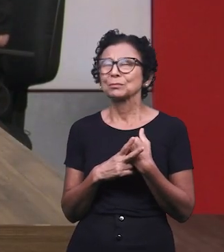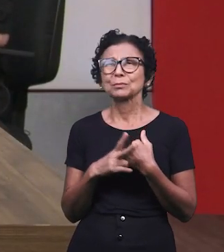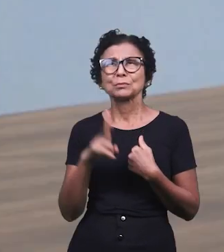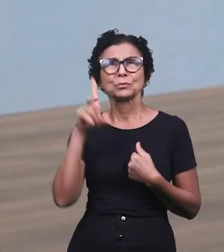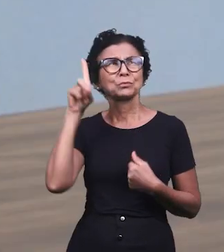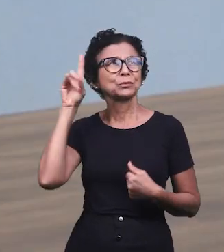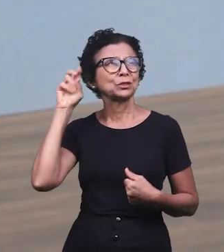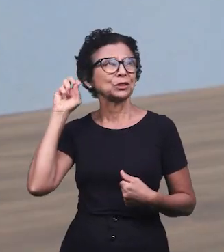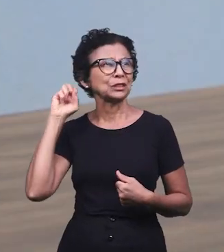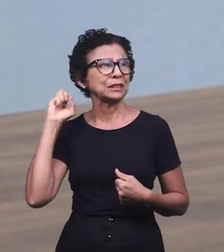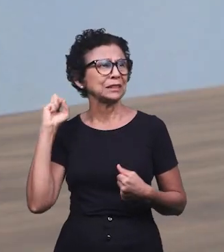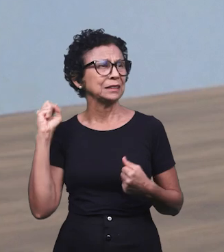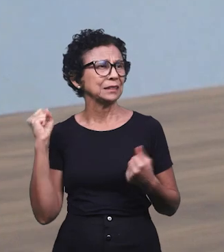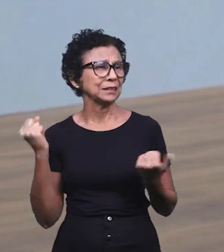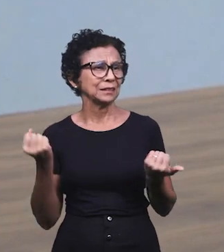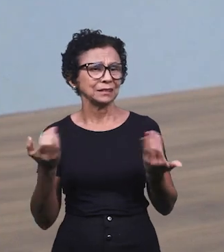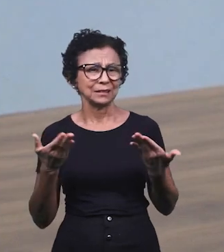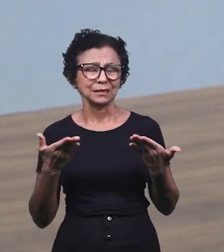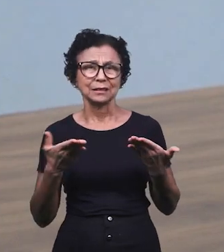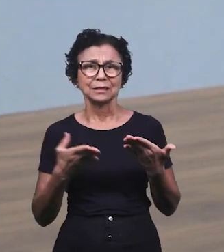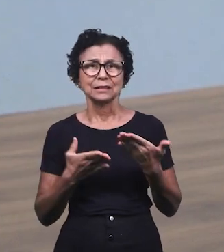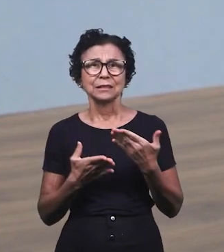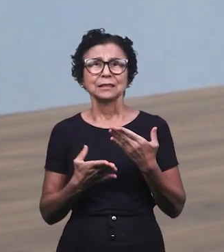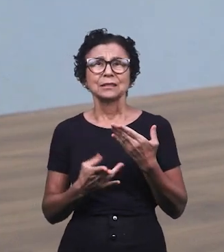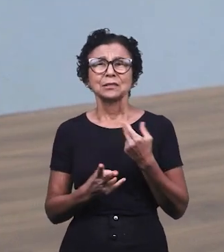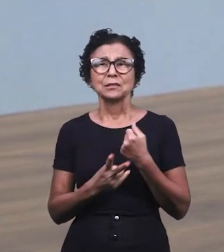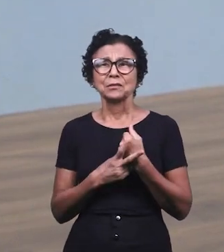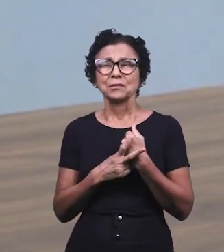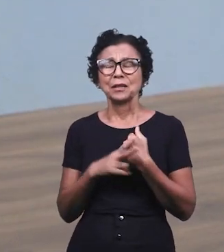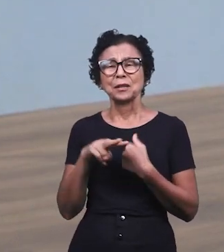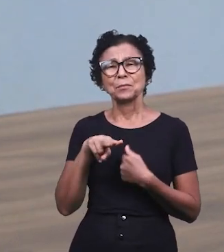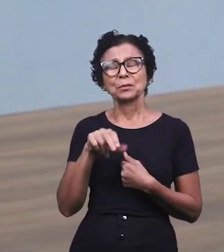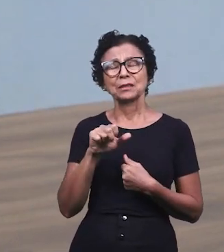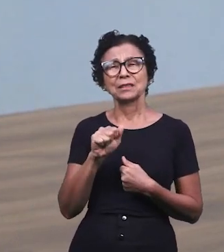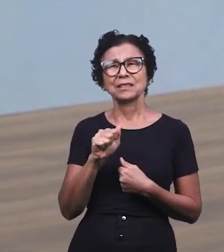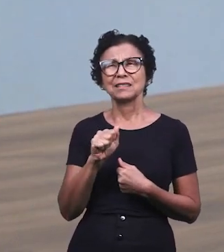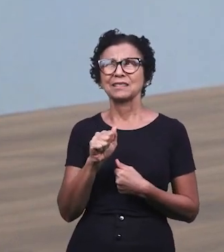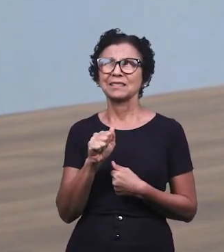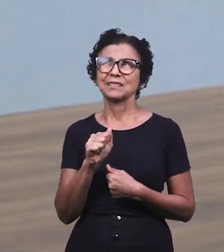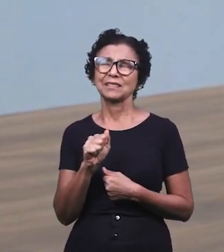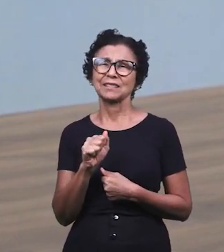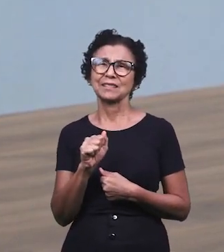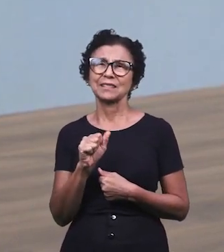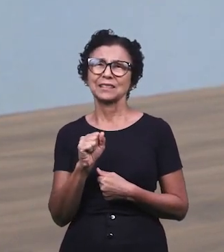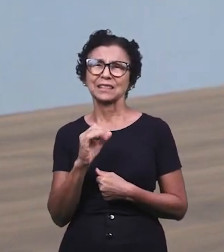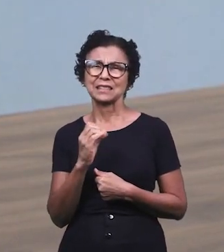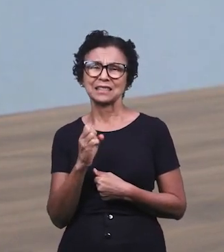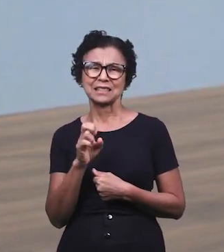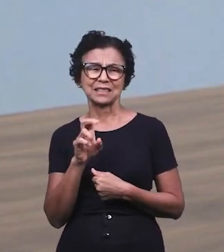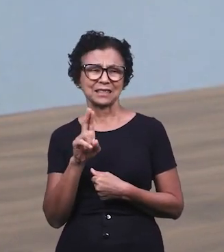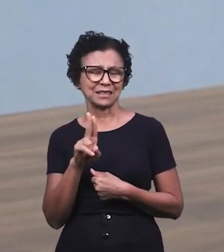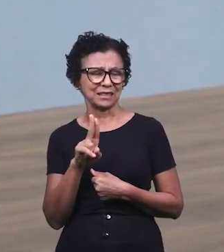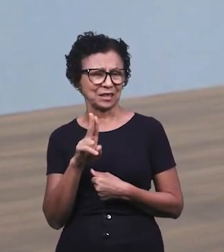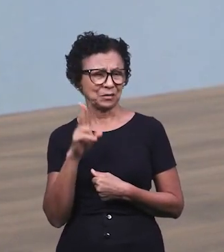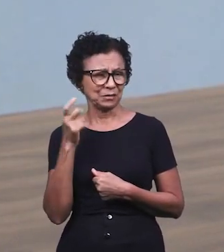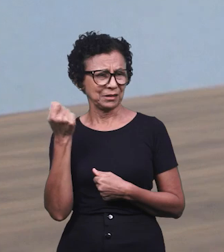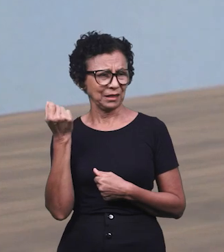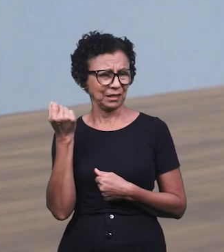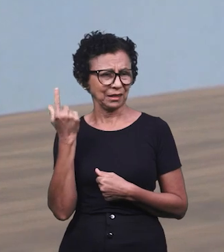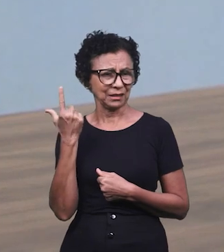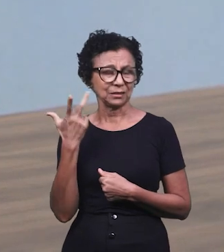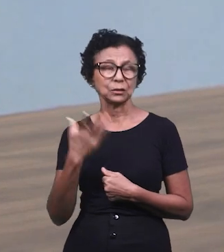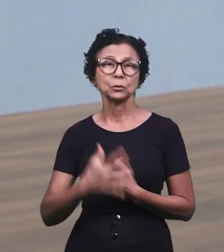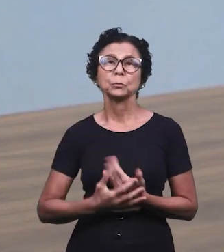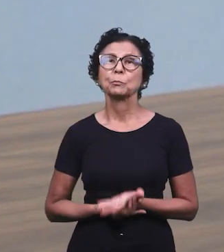a pensar, será que é isso? Será que é aquilo? Será que é aquilo? E a gente não passou o entendimento. Porque o que o Senhor